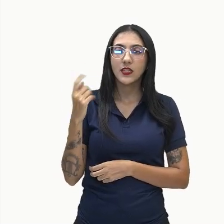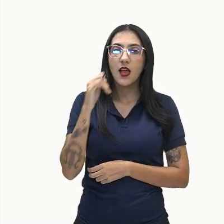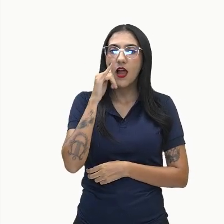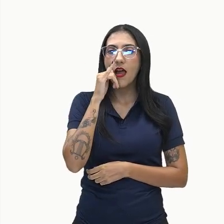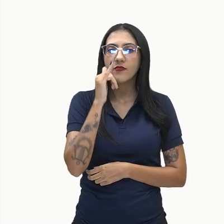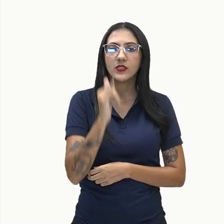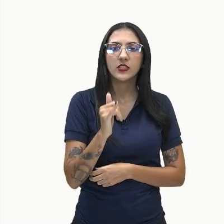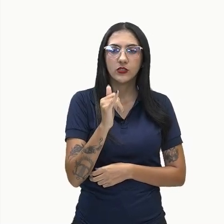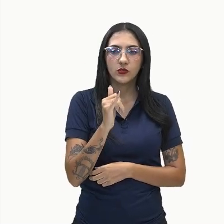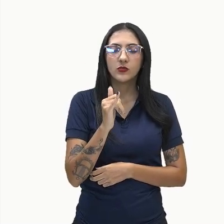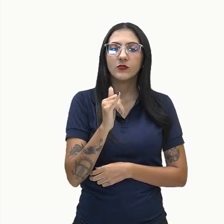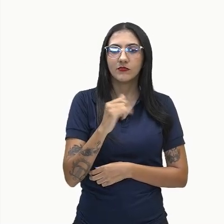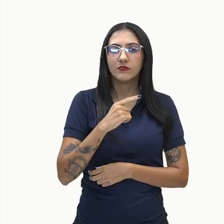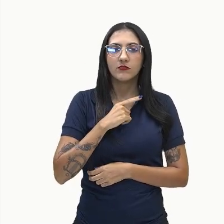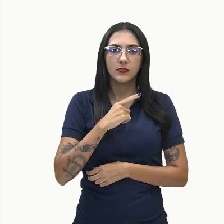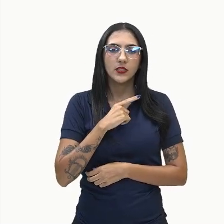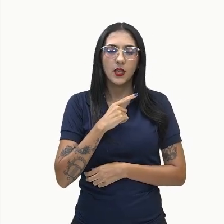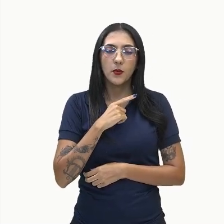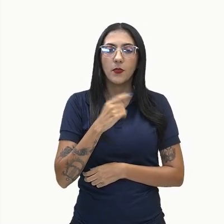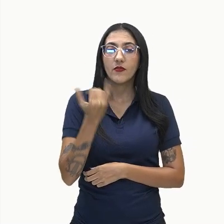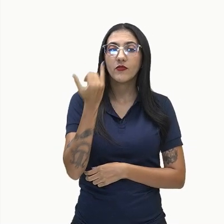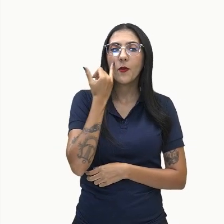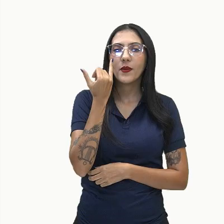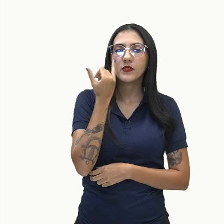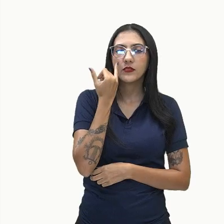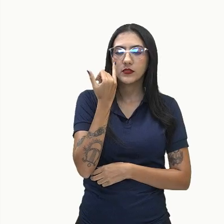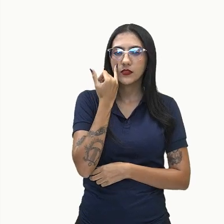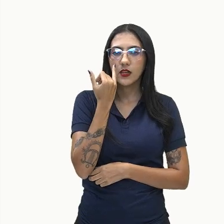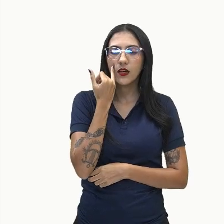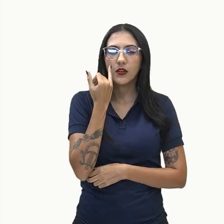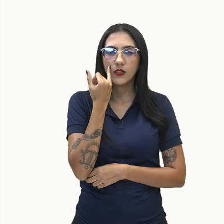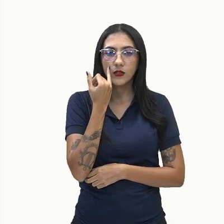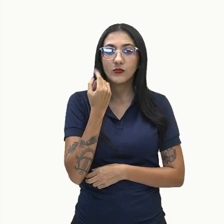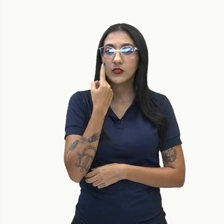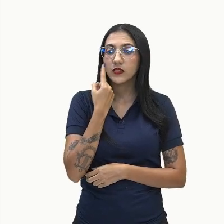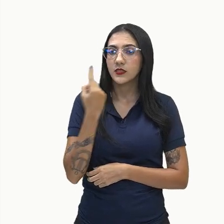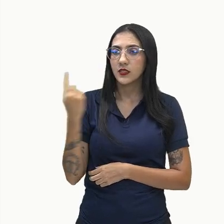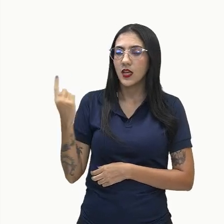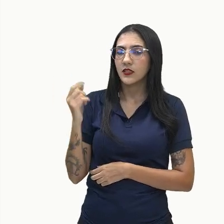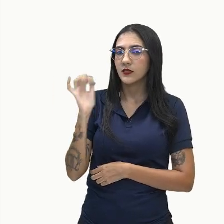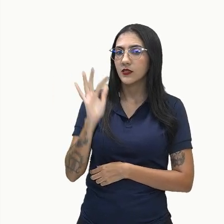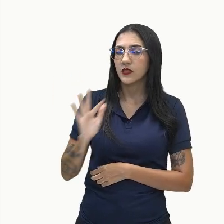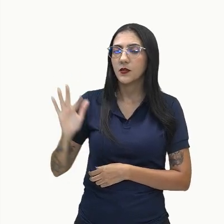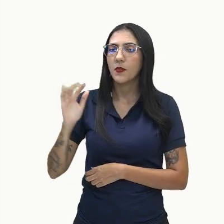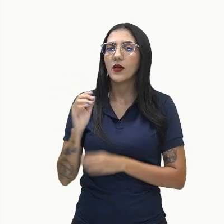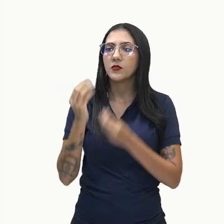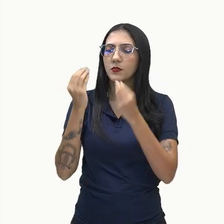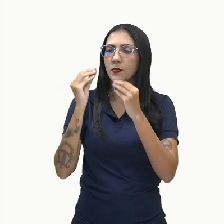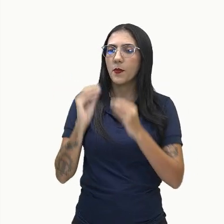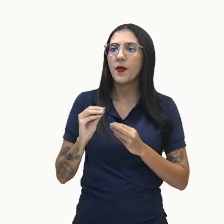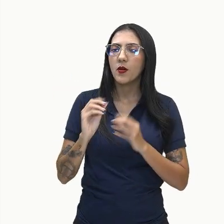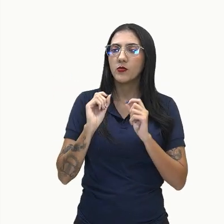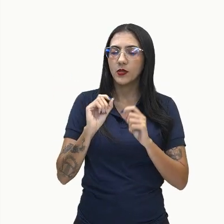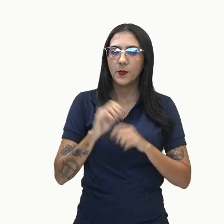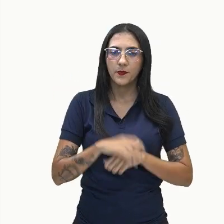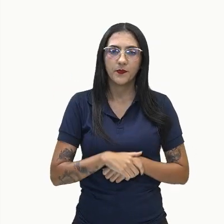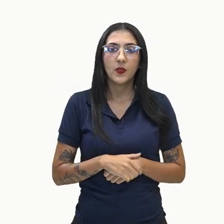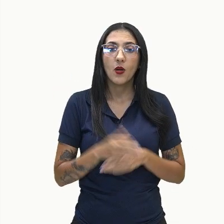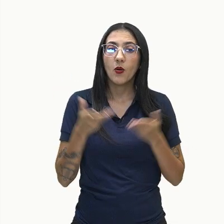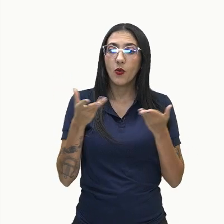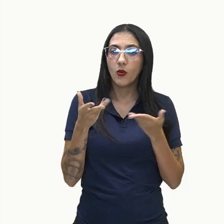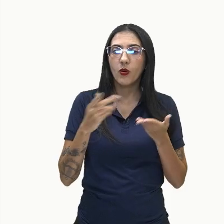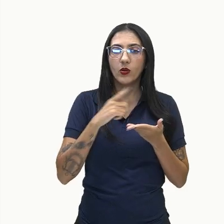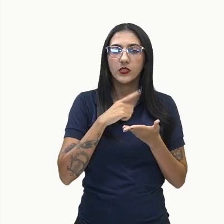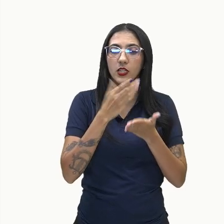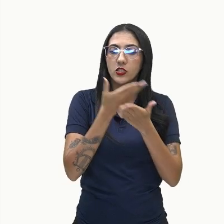estou transmitindo uma mensagem, estou avisando neste mural aqui que hoje haverá aula